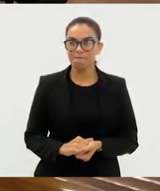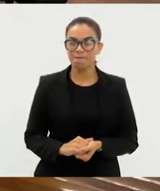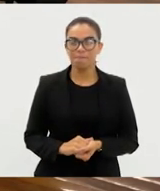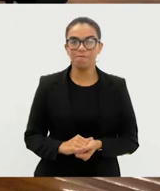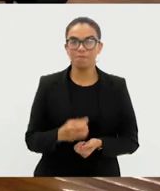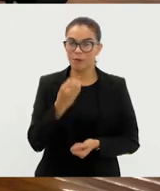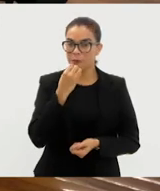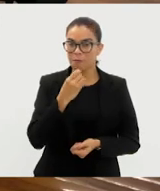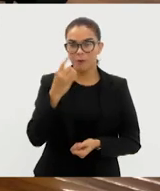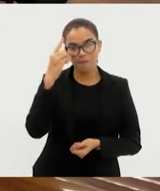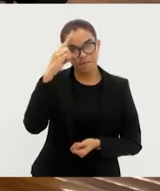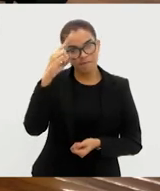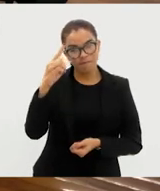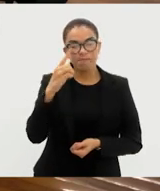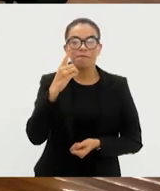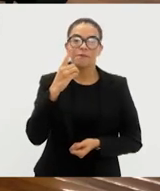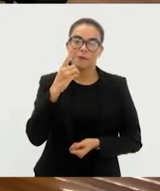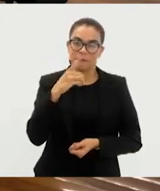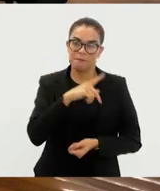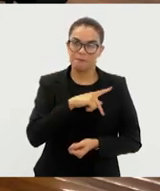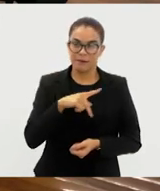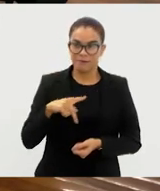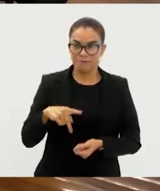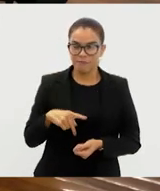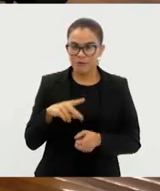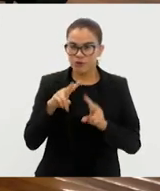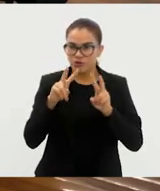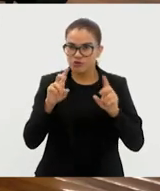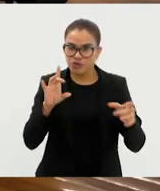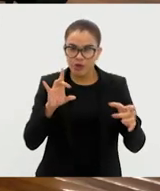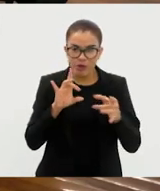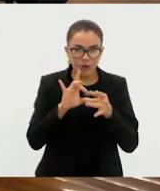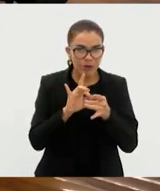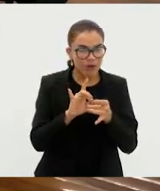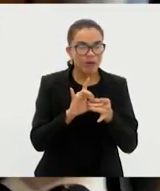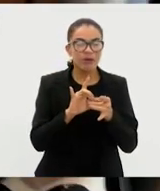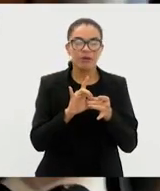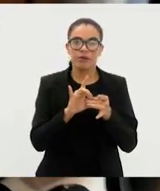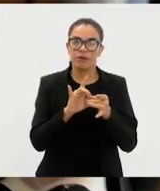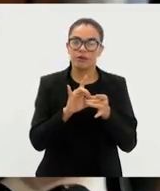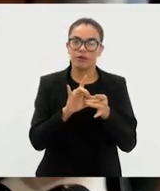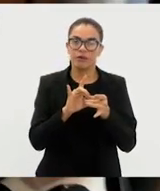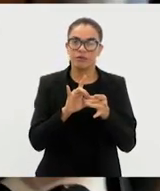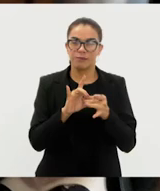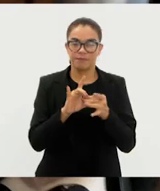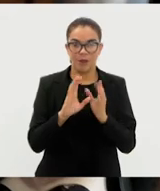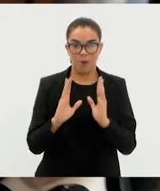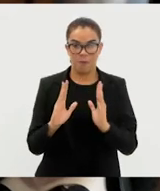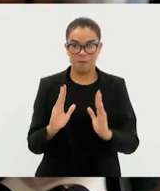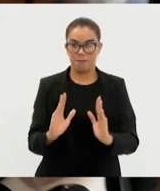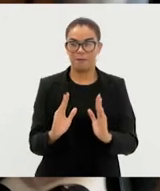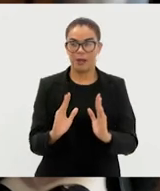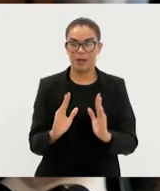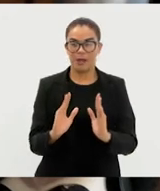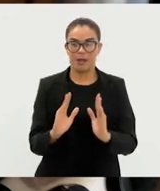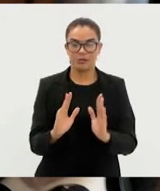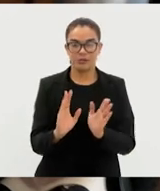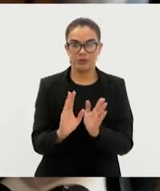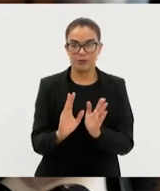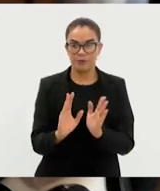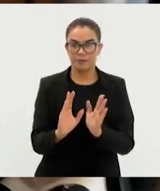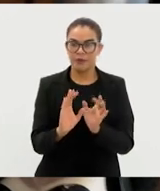Bom dia. Senhor presidente, não só em relação ao prazo, né, de